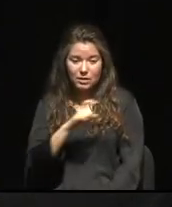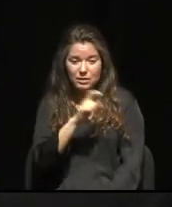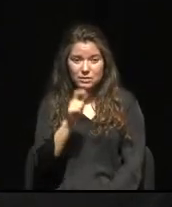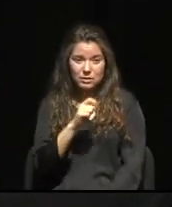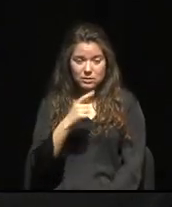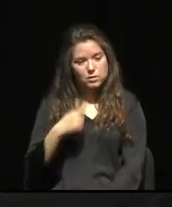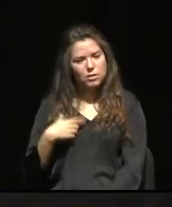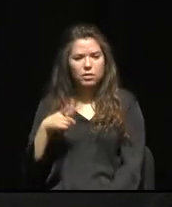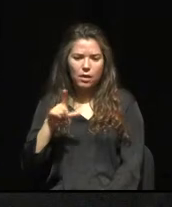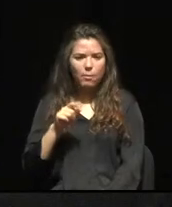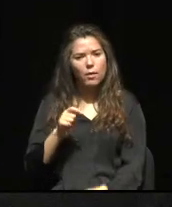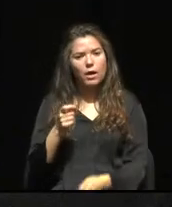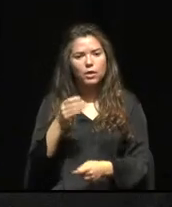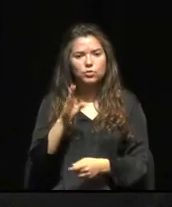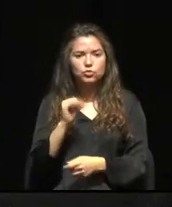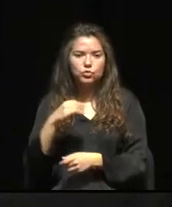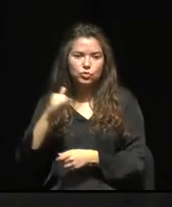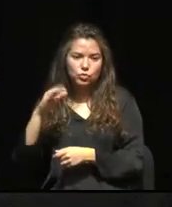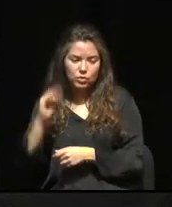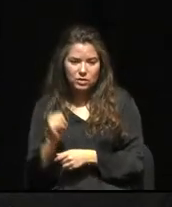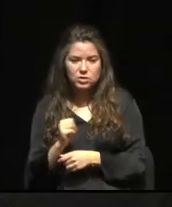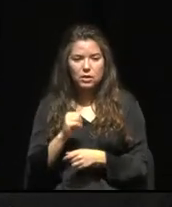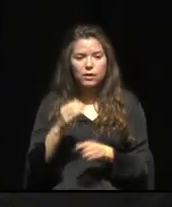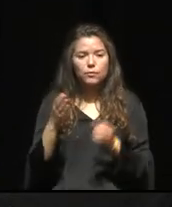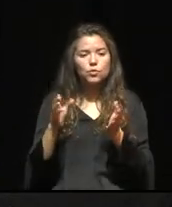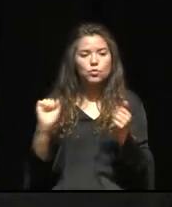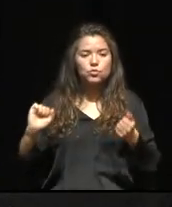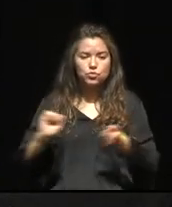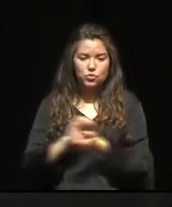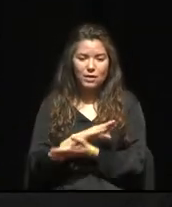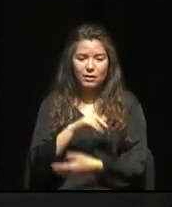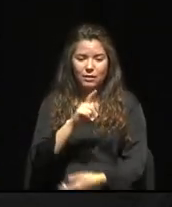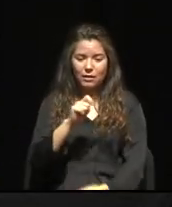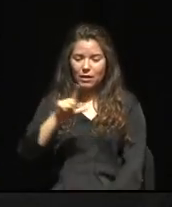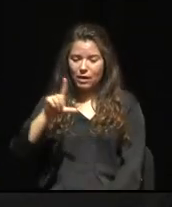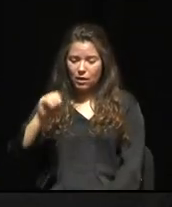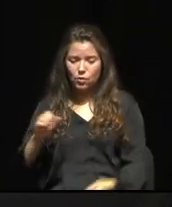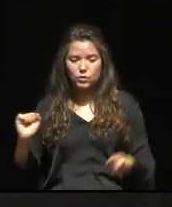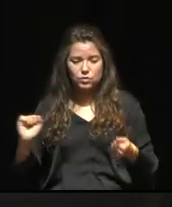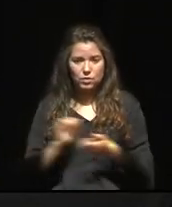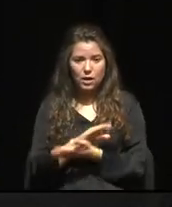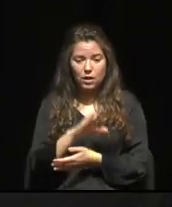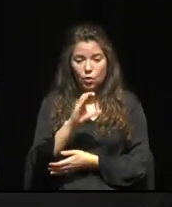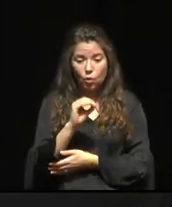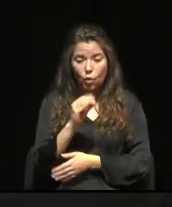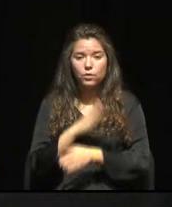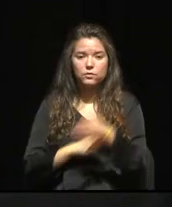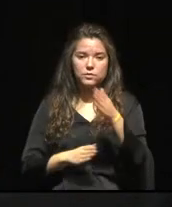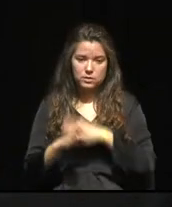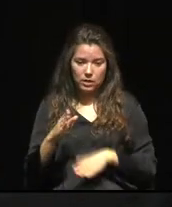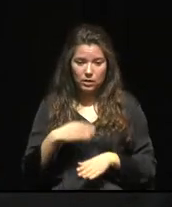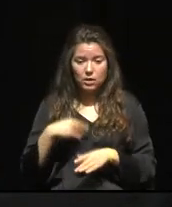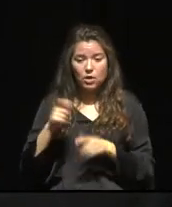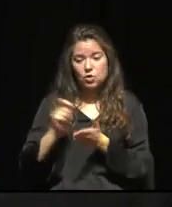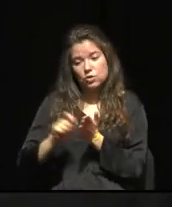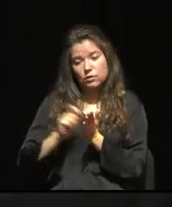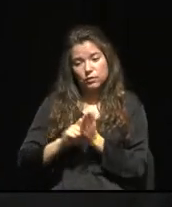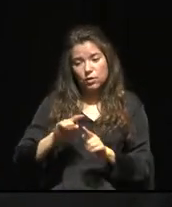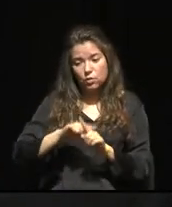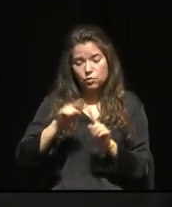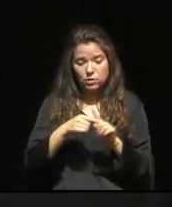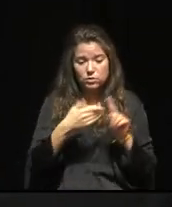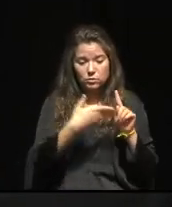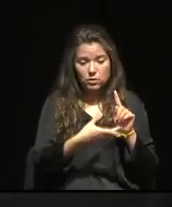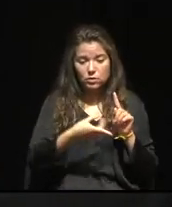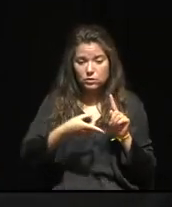juris literários ao corpo redator do jornal Elo e do jornal O deficiente escrevia desde os anos 1960 quando